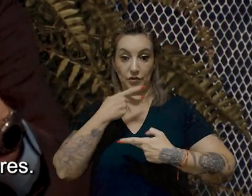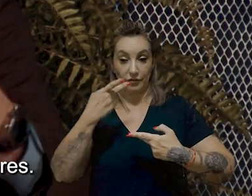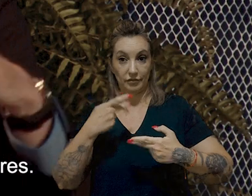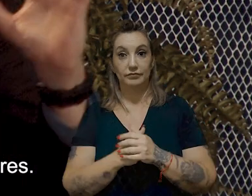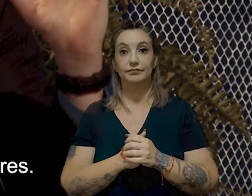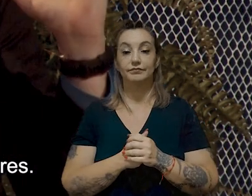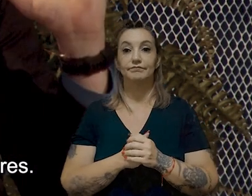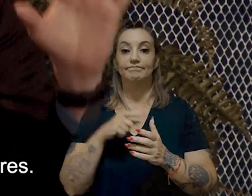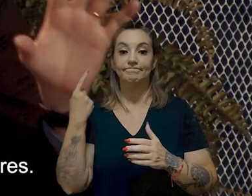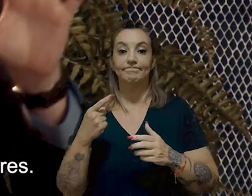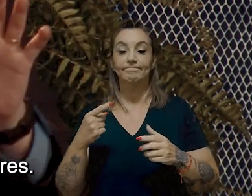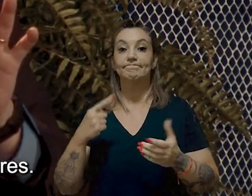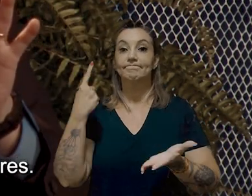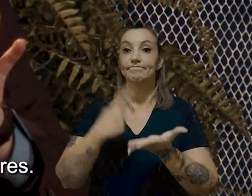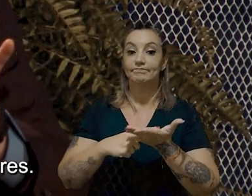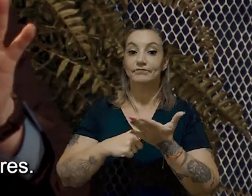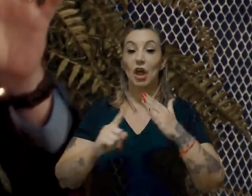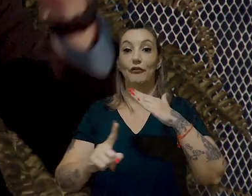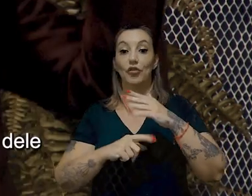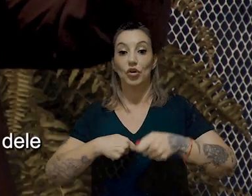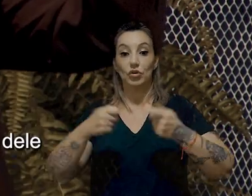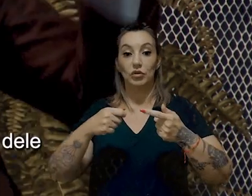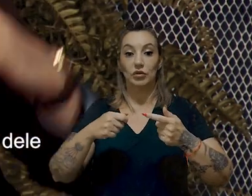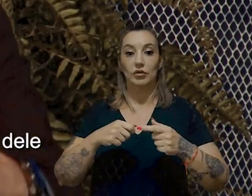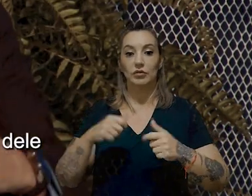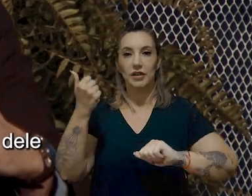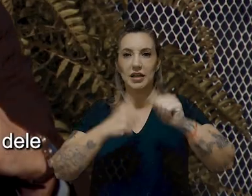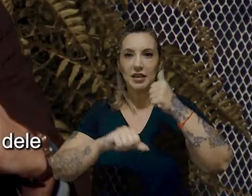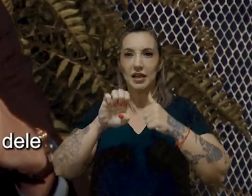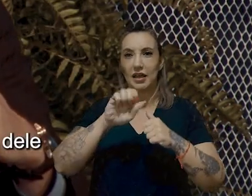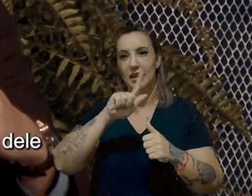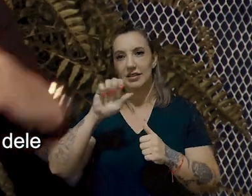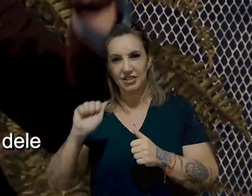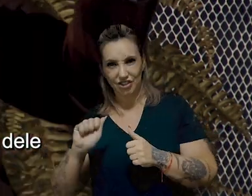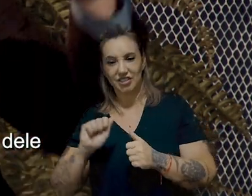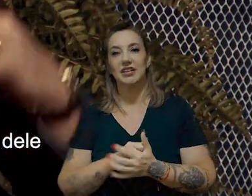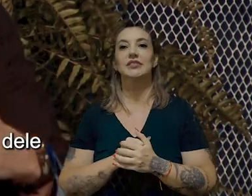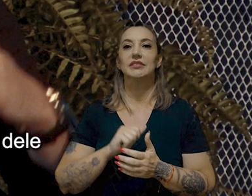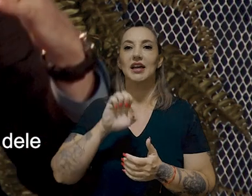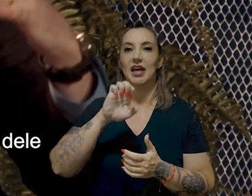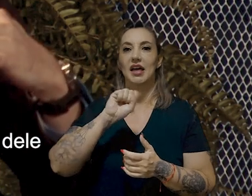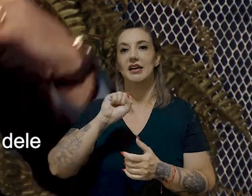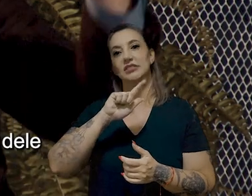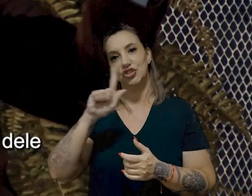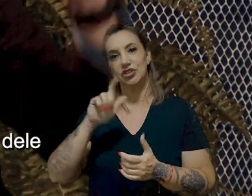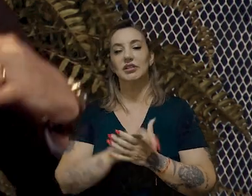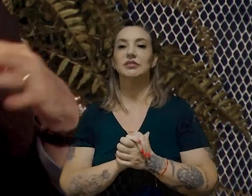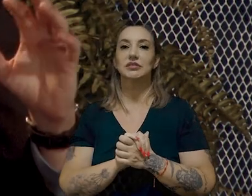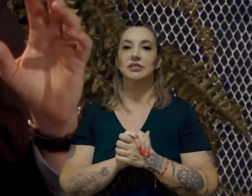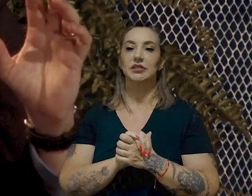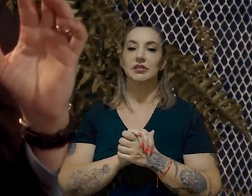a gente fala bastante dele em que a gente homologa os fornecedores olha obviamente faz uma avaliação dele sobre vários aspectos eh eh de